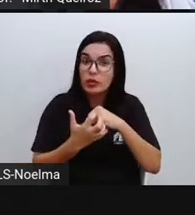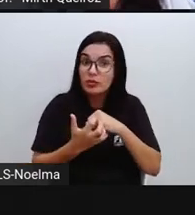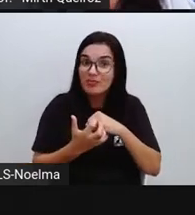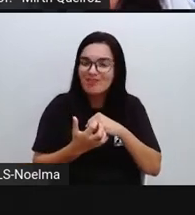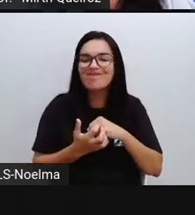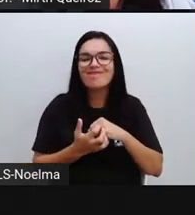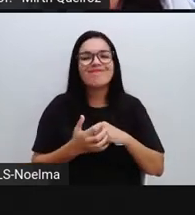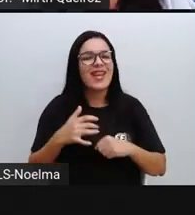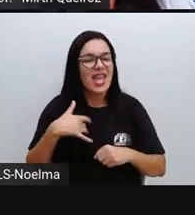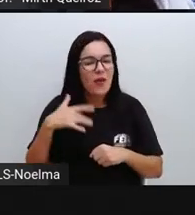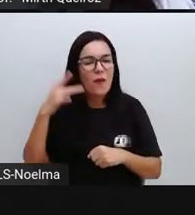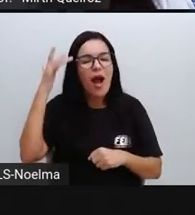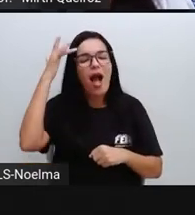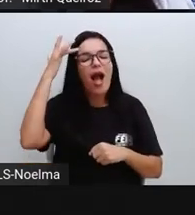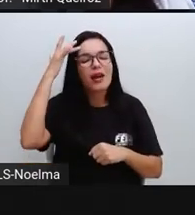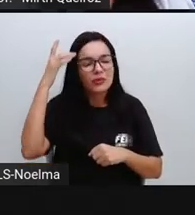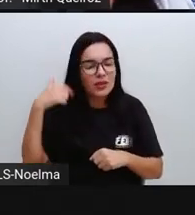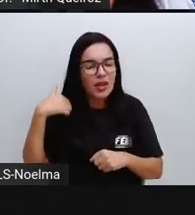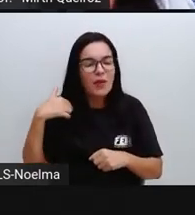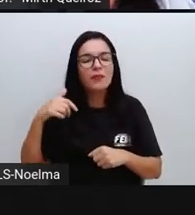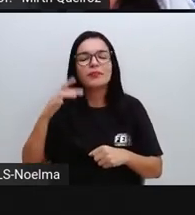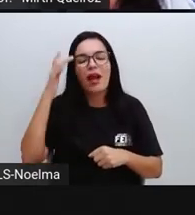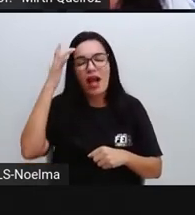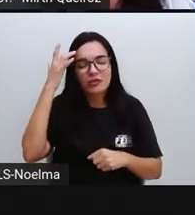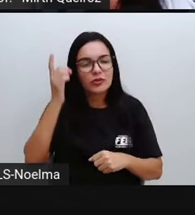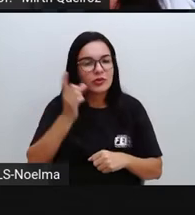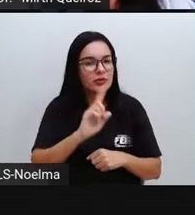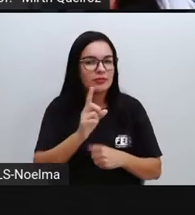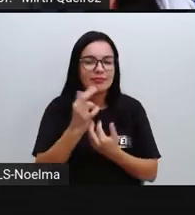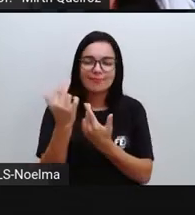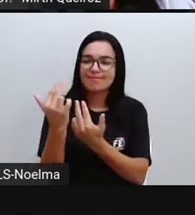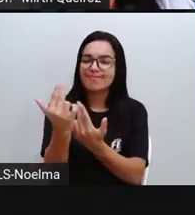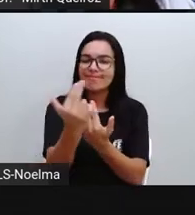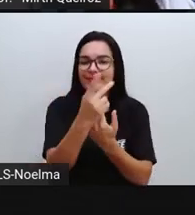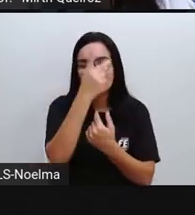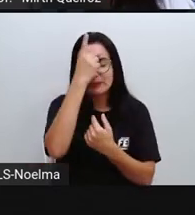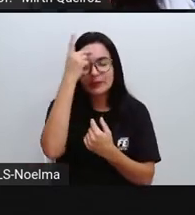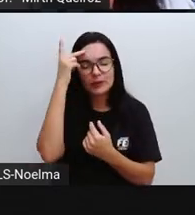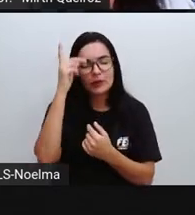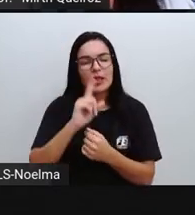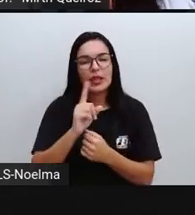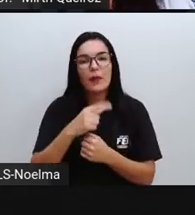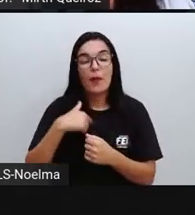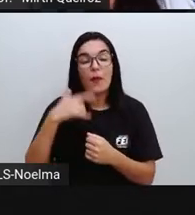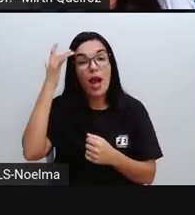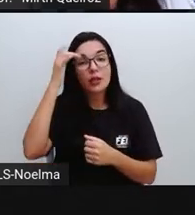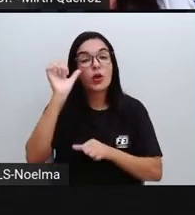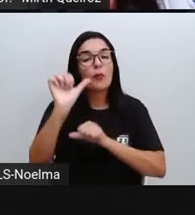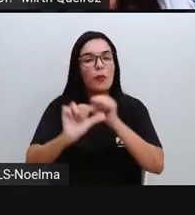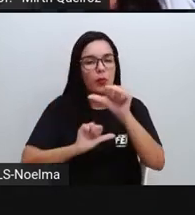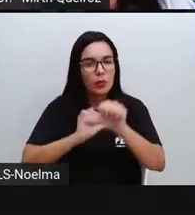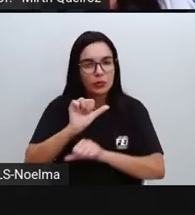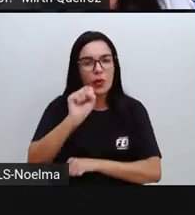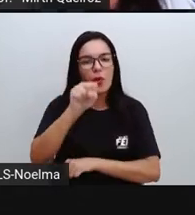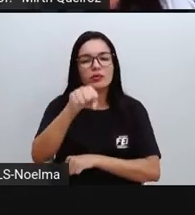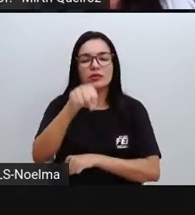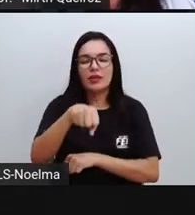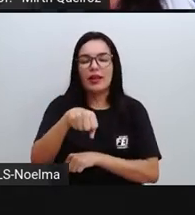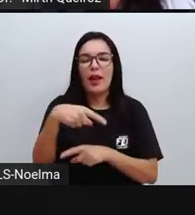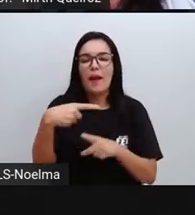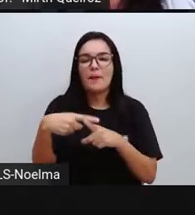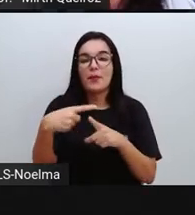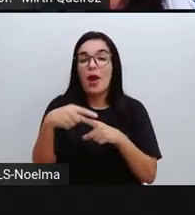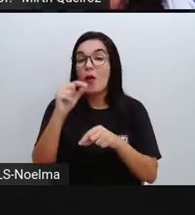Eu acredito que nós não somos mais as mesmas pessoas. A gente mudou muito, né? Nós, não só